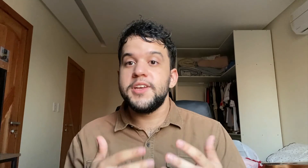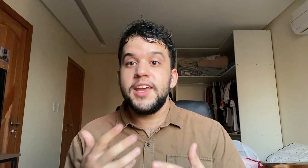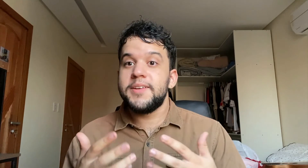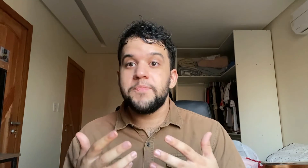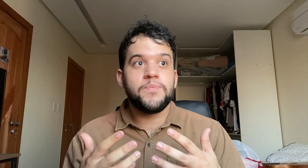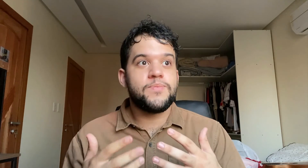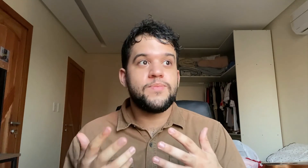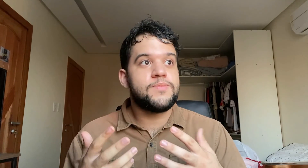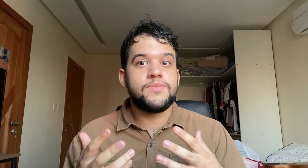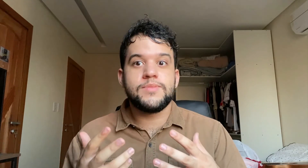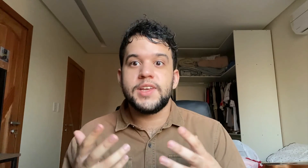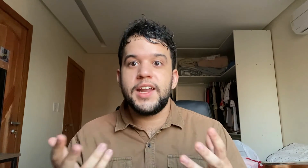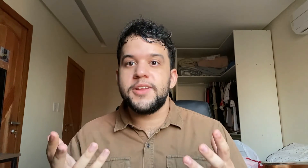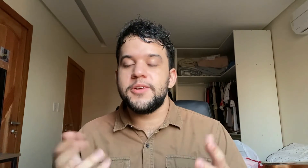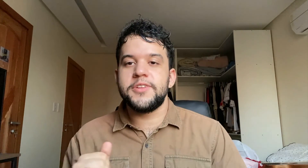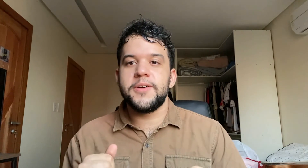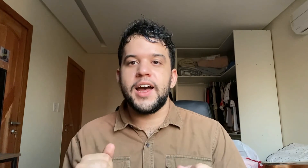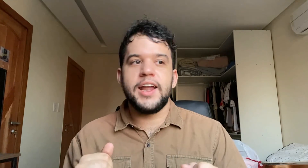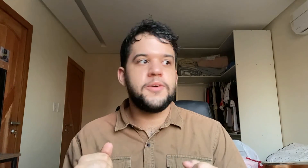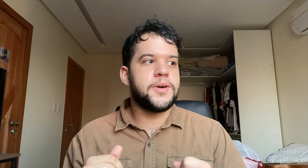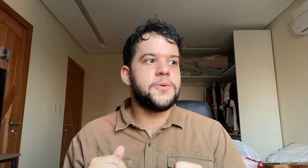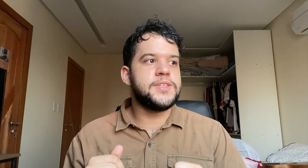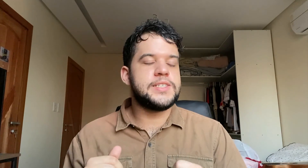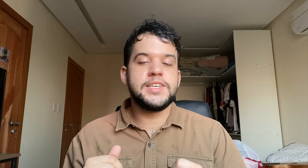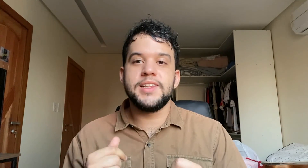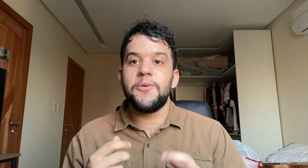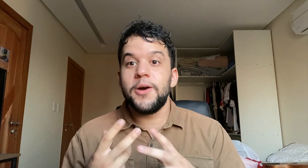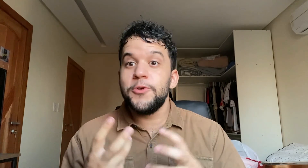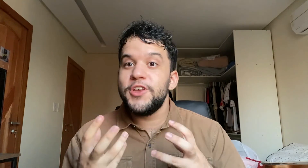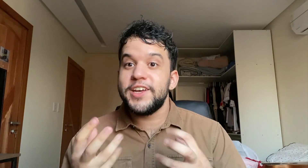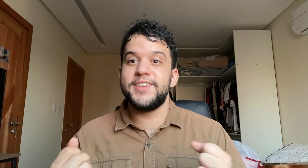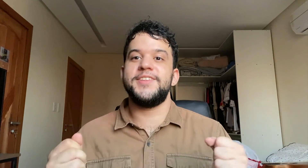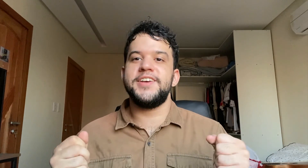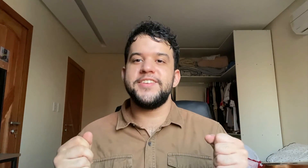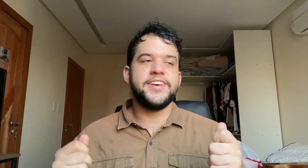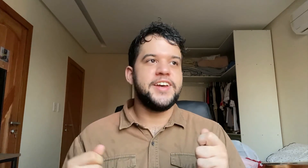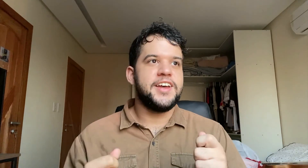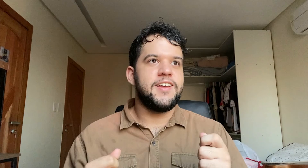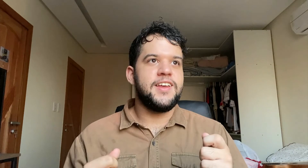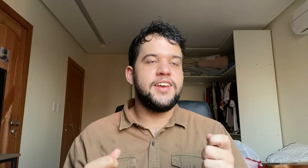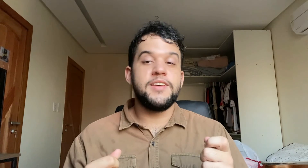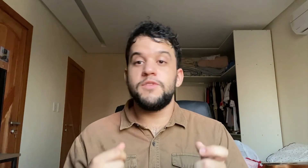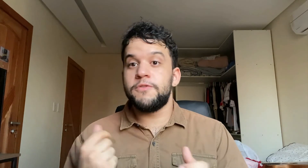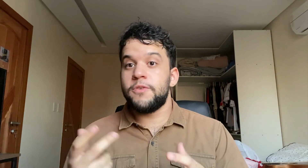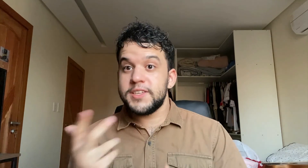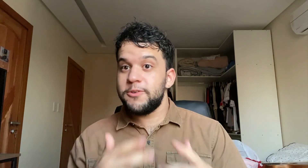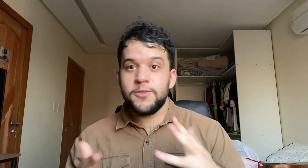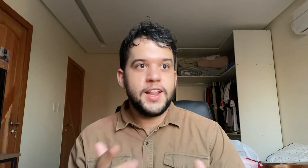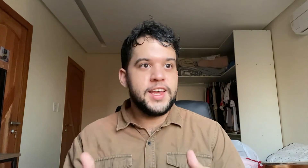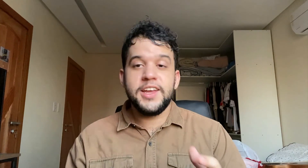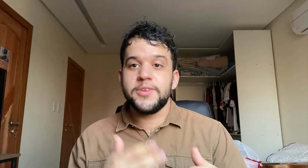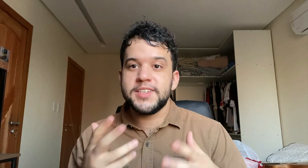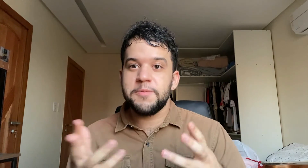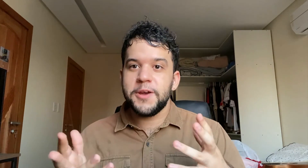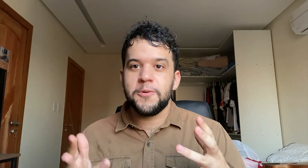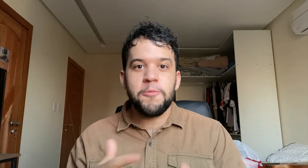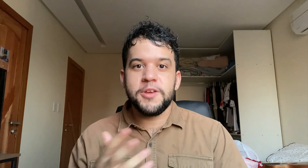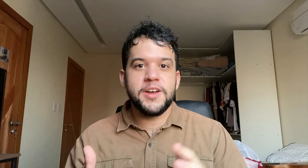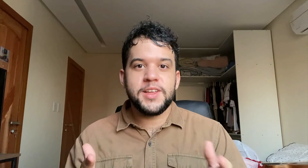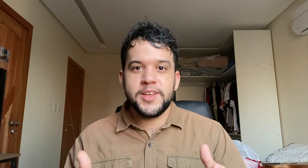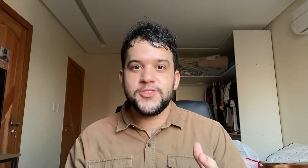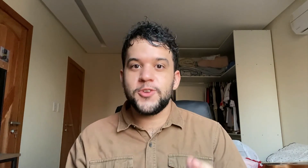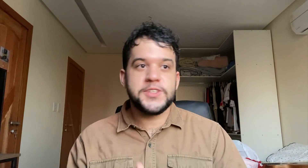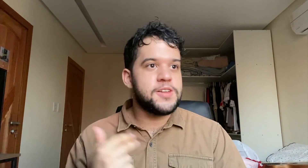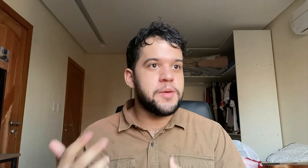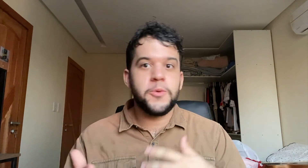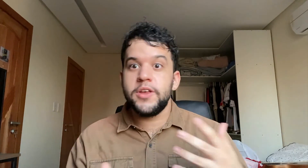desenrolando e ninguém querendo ajudar o cara é uma coisa assim que dá uma agonia, entende? E te força a continuar a ler, e tu quer saber como que vai